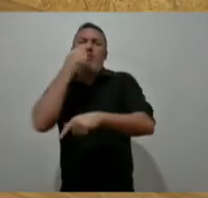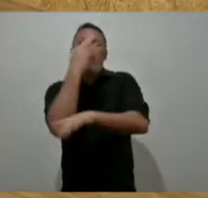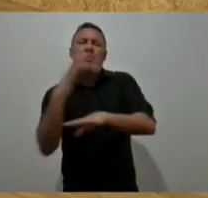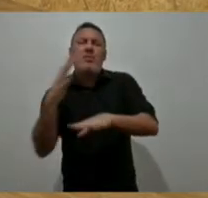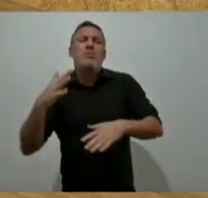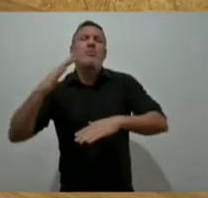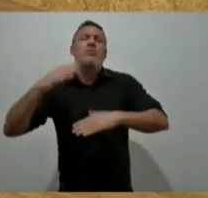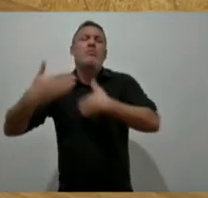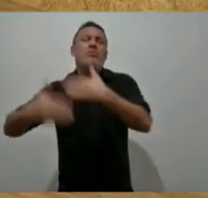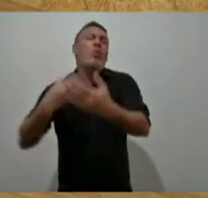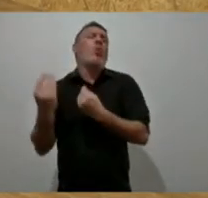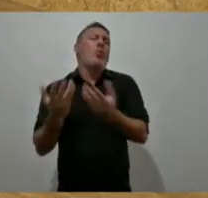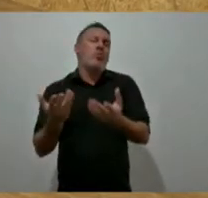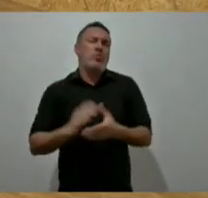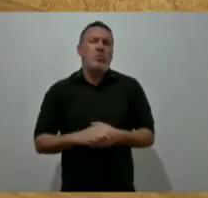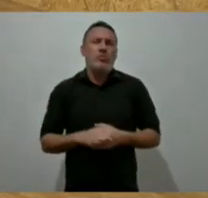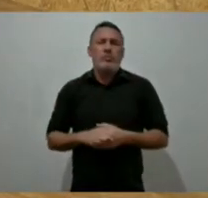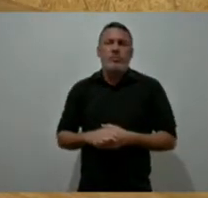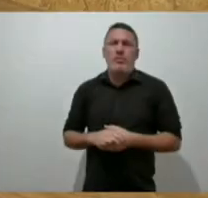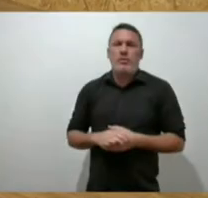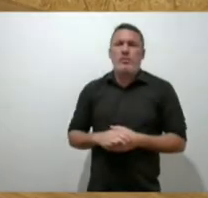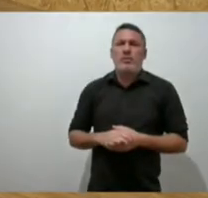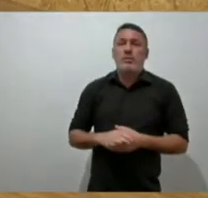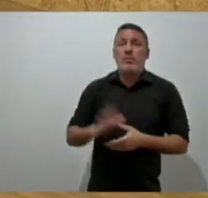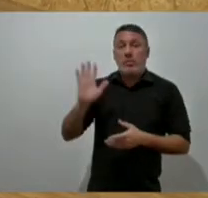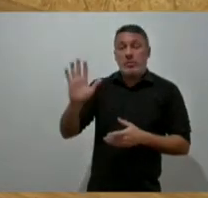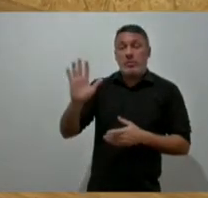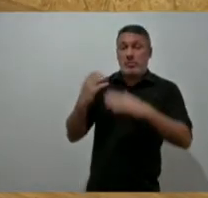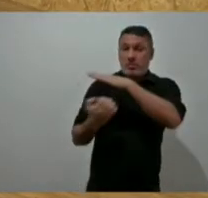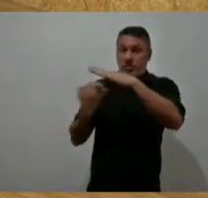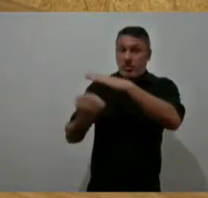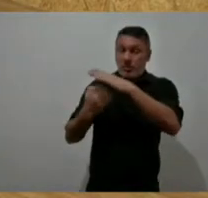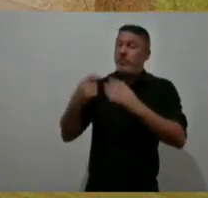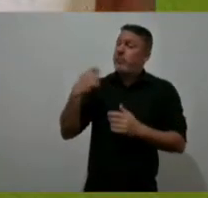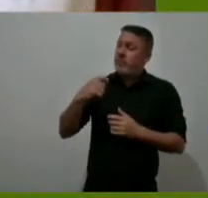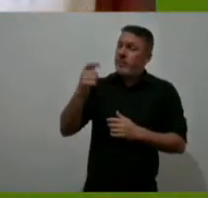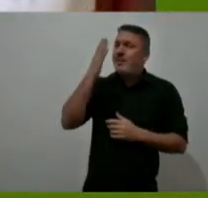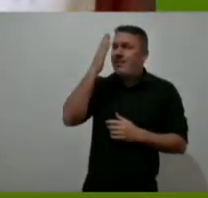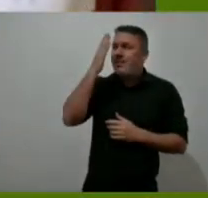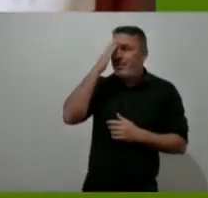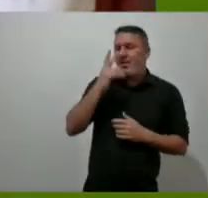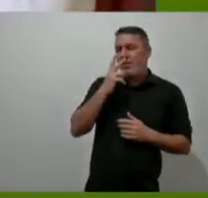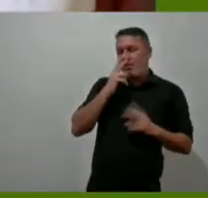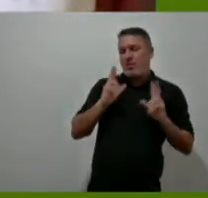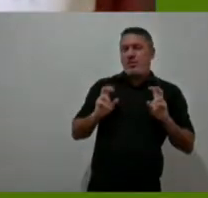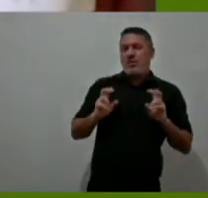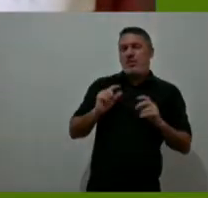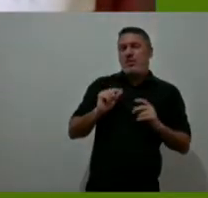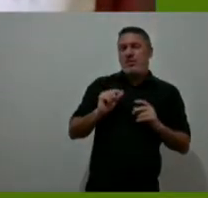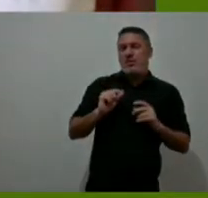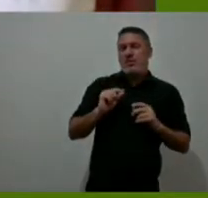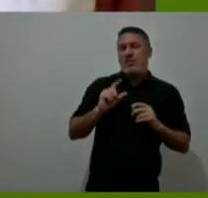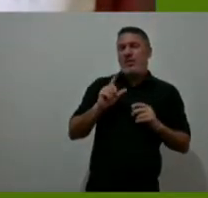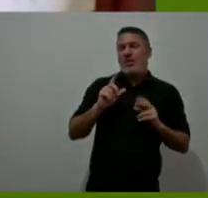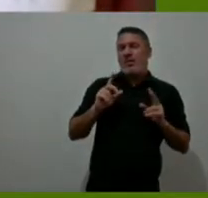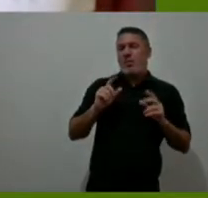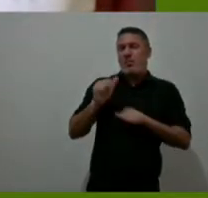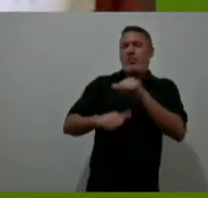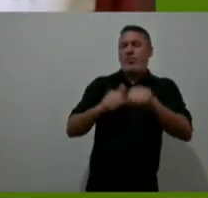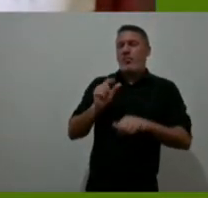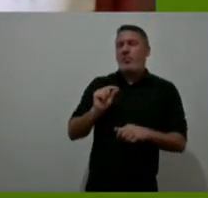os empresários vão ter que passar da moda, porque é na moda, você utiliza o termo, você tenta